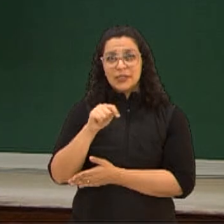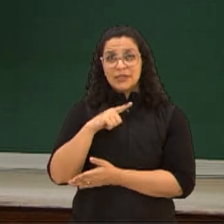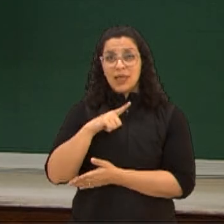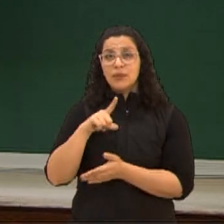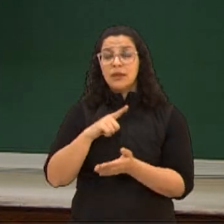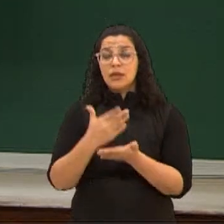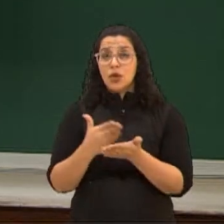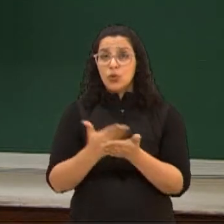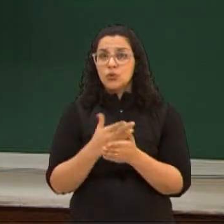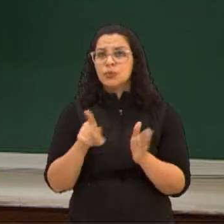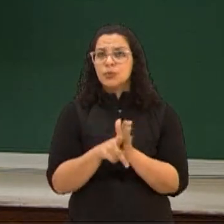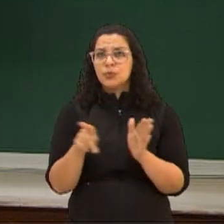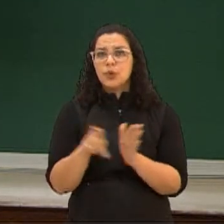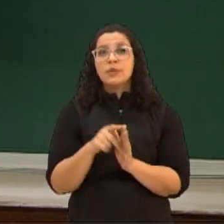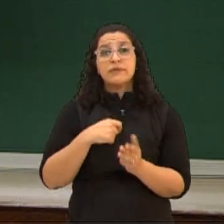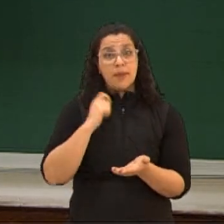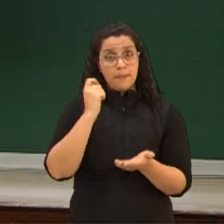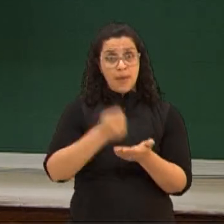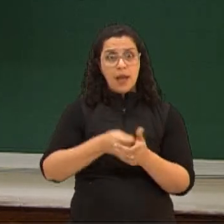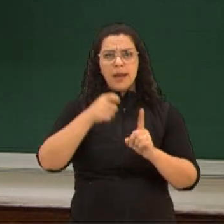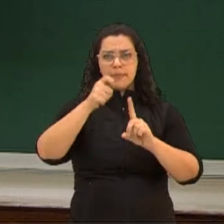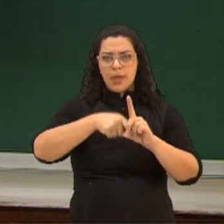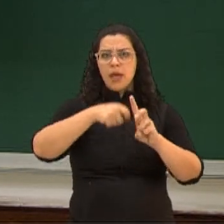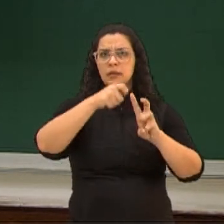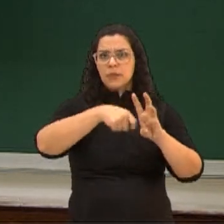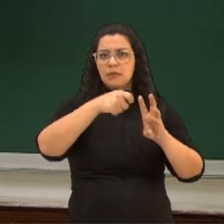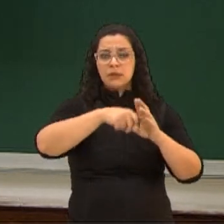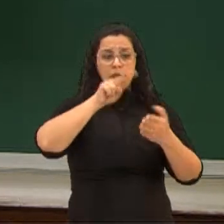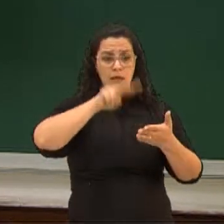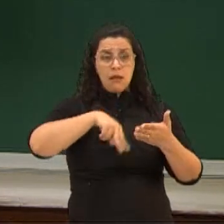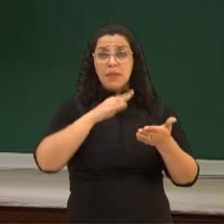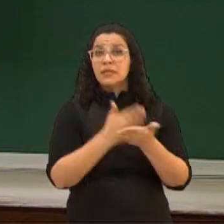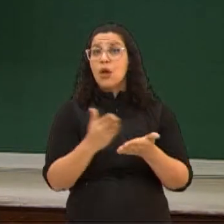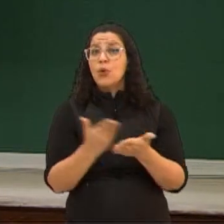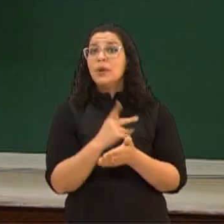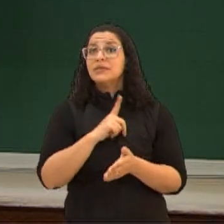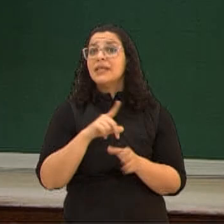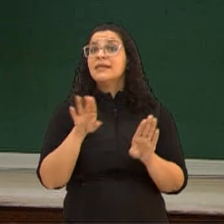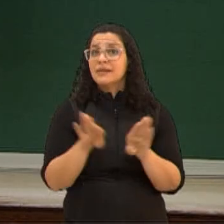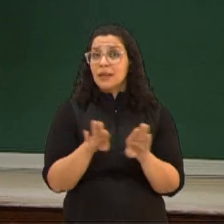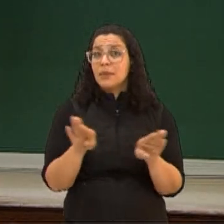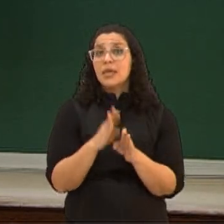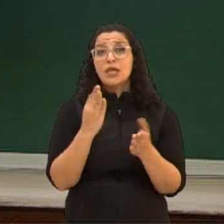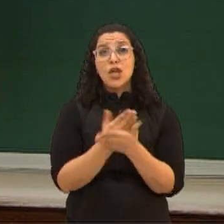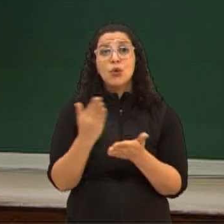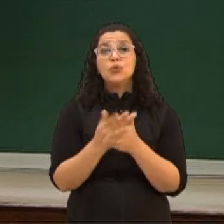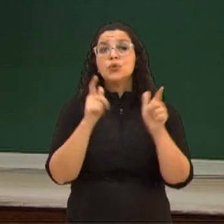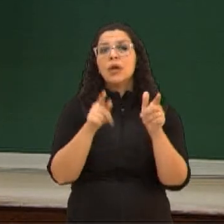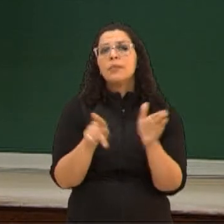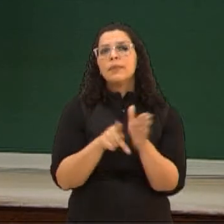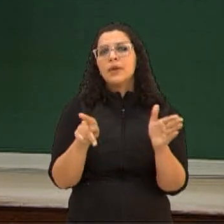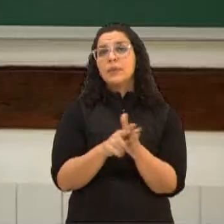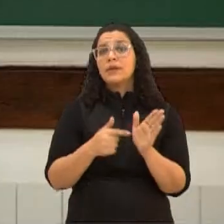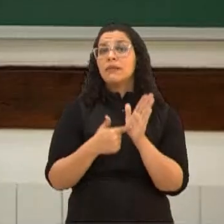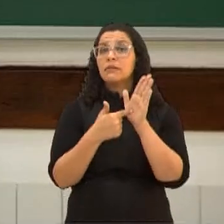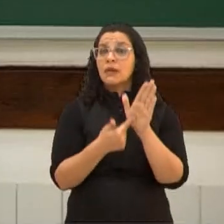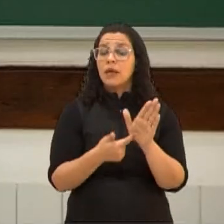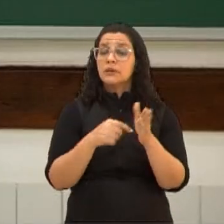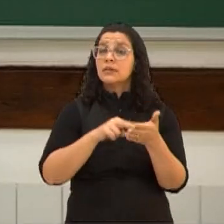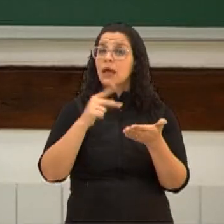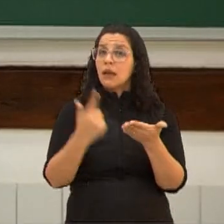plataformas, algumas que são pagas para você fazer a leitura, mas nós também temos algumas plataformas que trazem o quê?